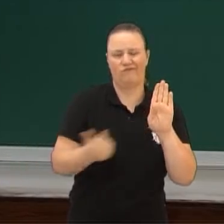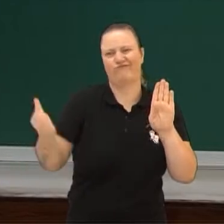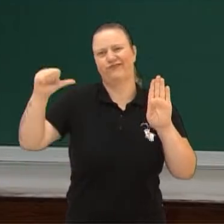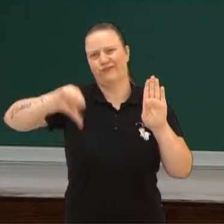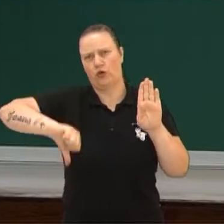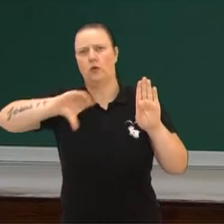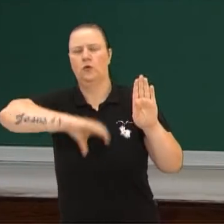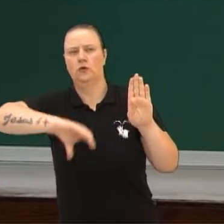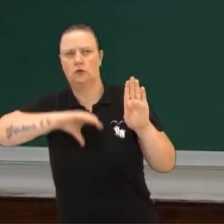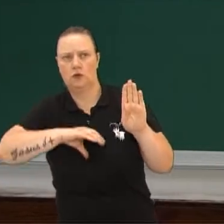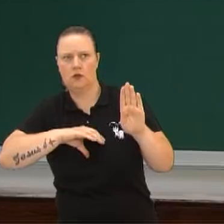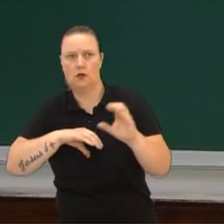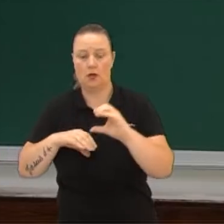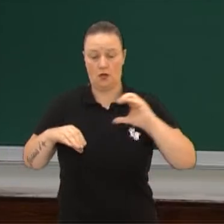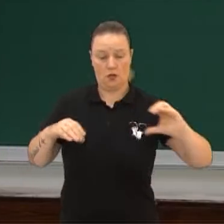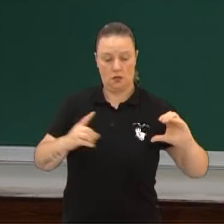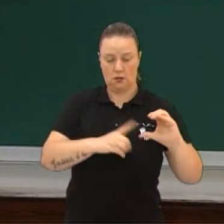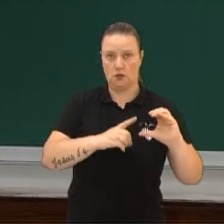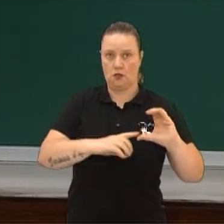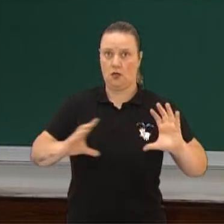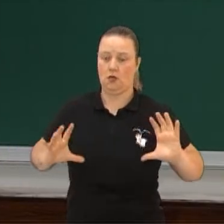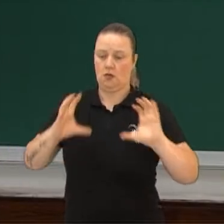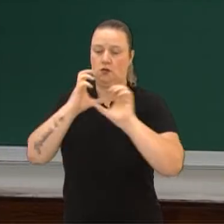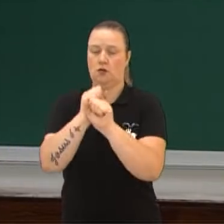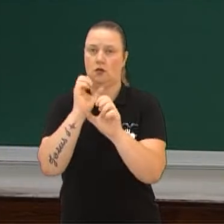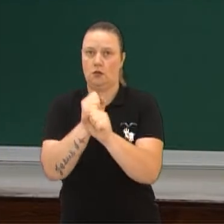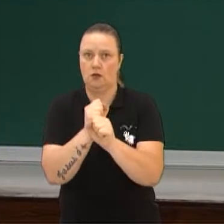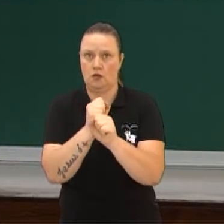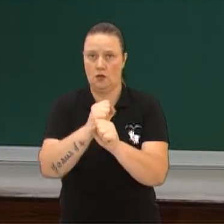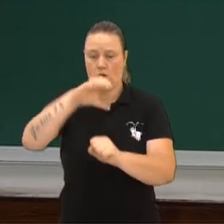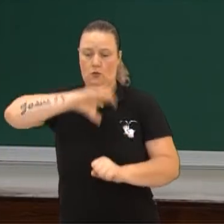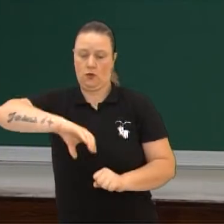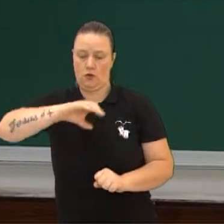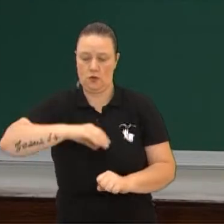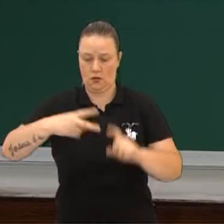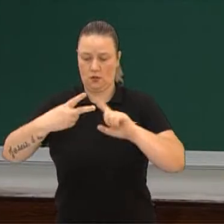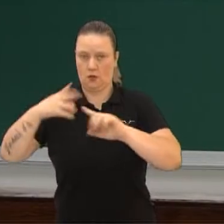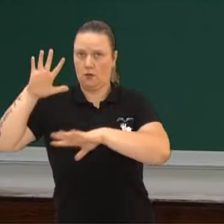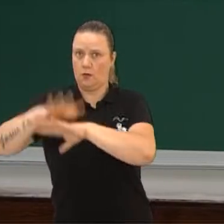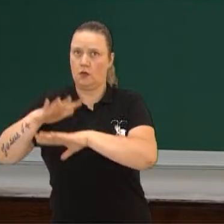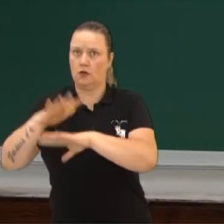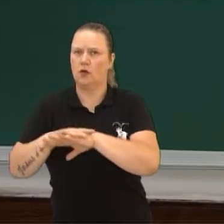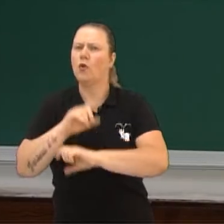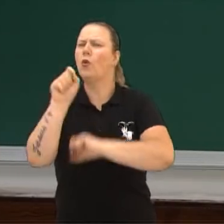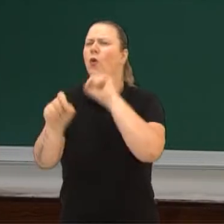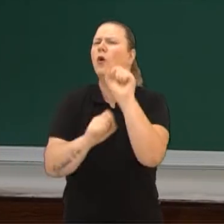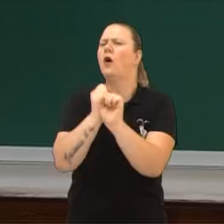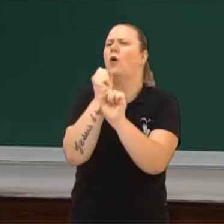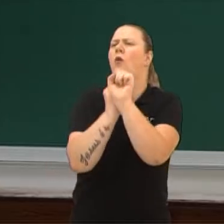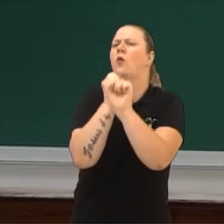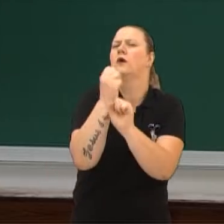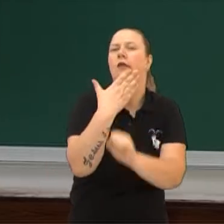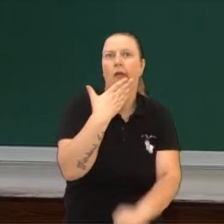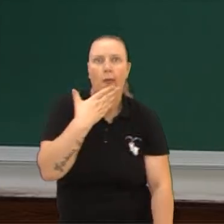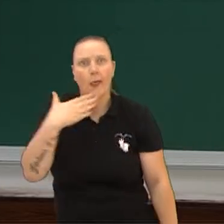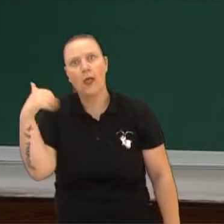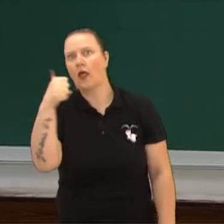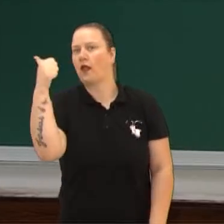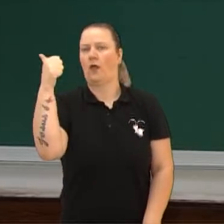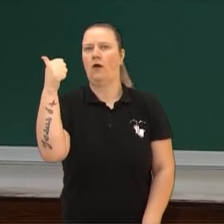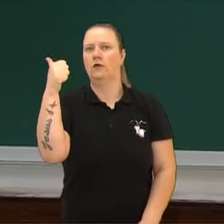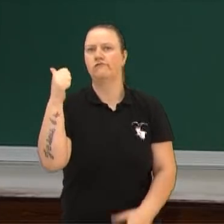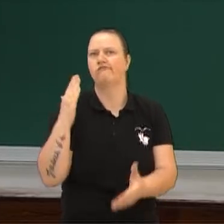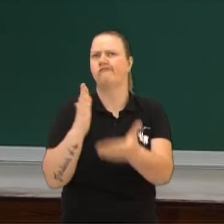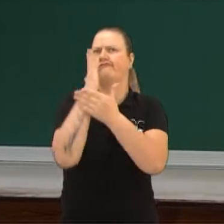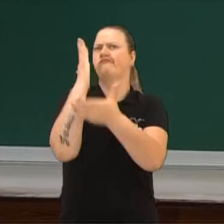Somando as notas de português e matemática, em qual ano teve o maior desempenho? Então, perceba que nós temos uma tabela